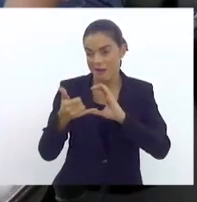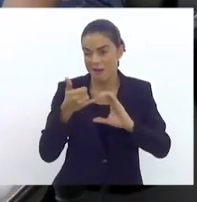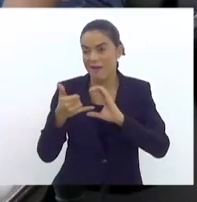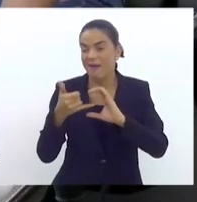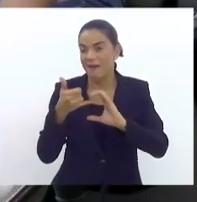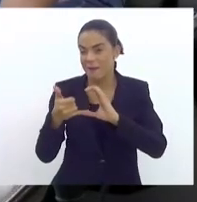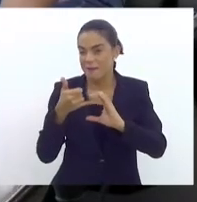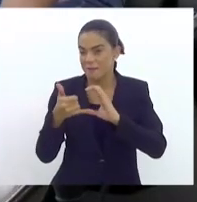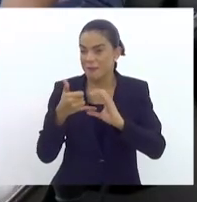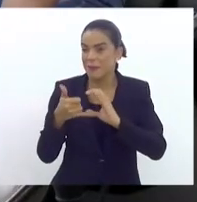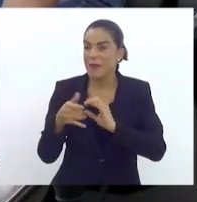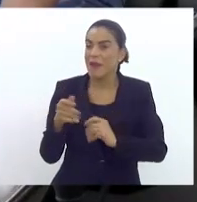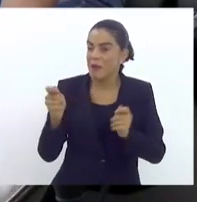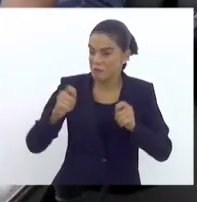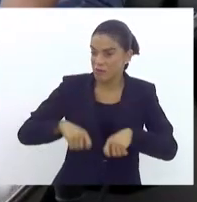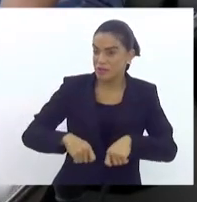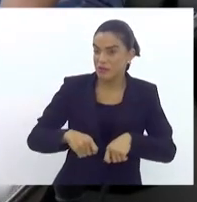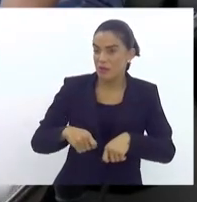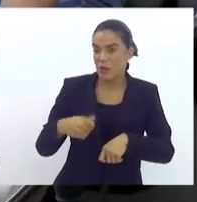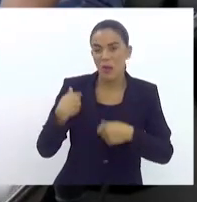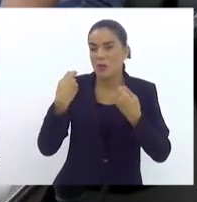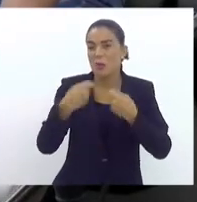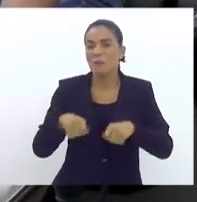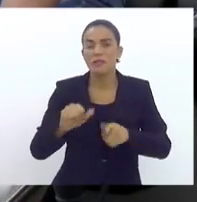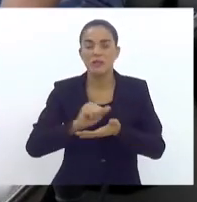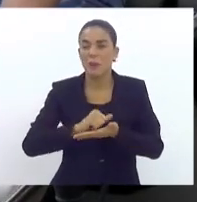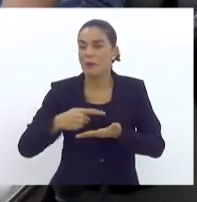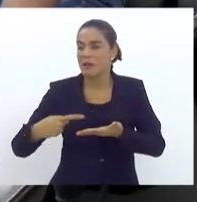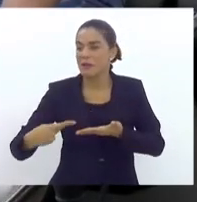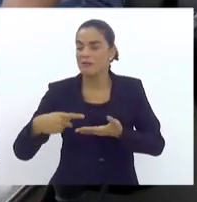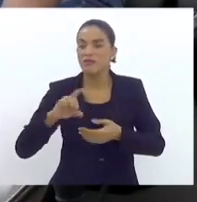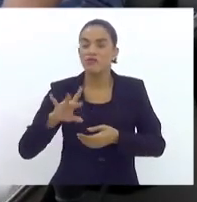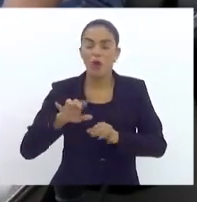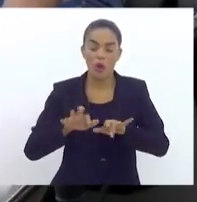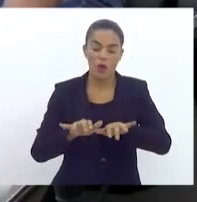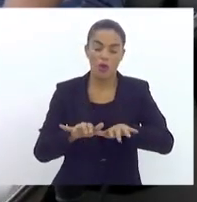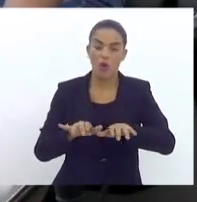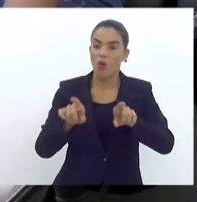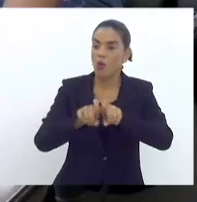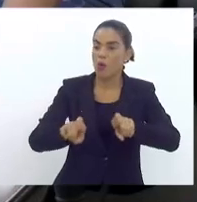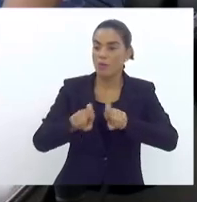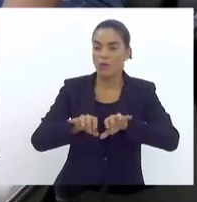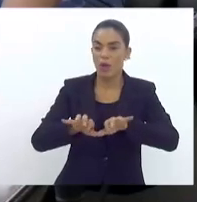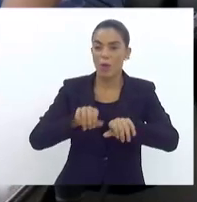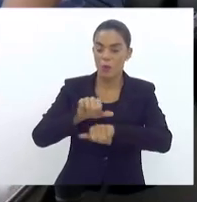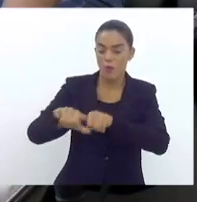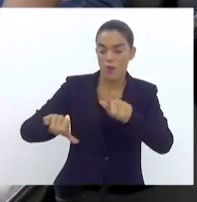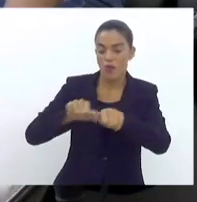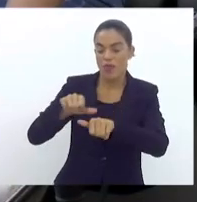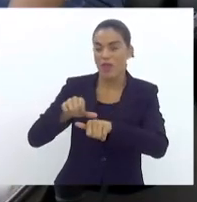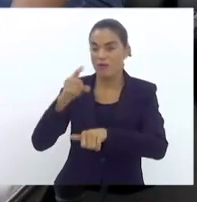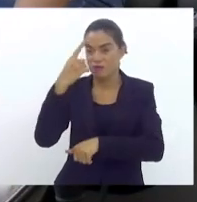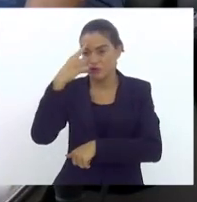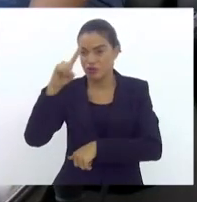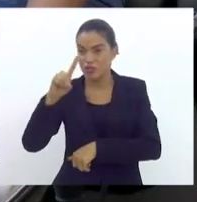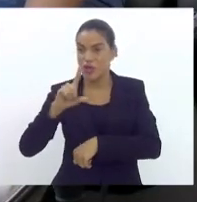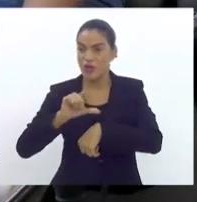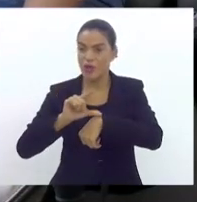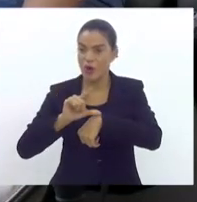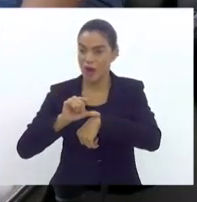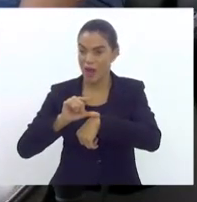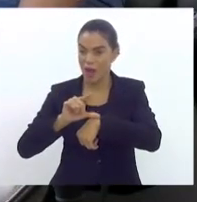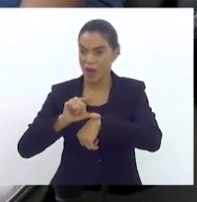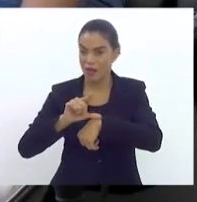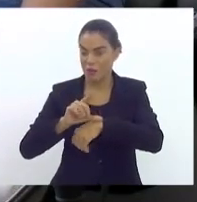Inclusive eu consigo não preciso nem desse aplicativo baixa entrar no meu computador e mudar o horário a data né do meu computador